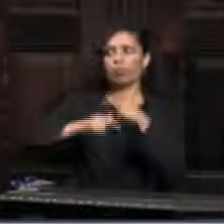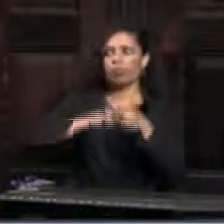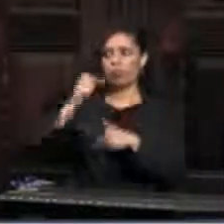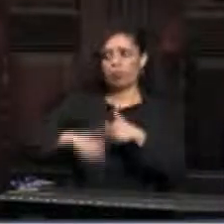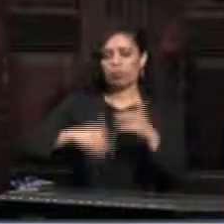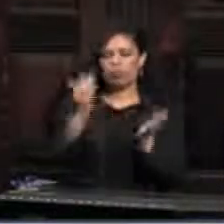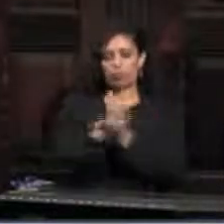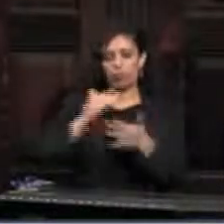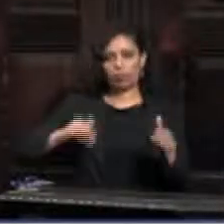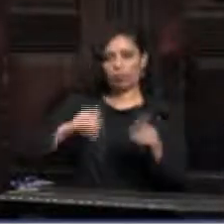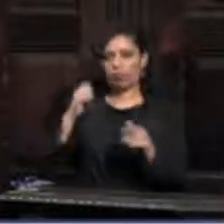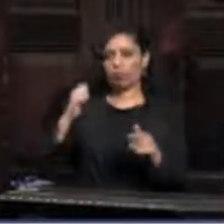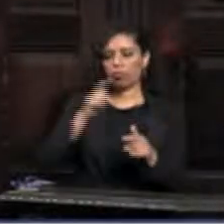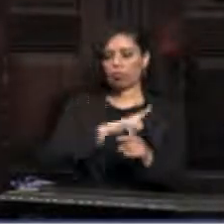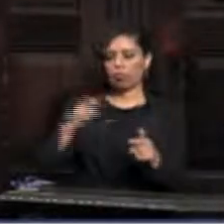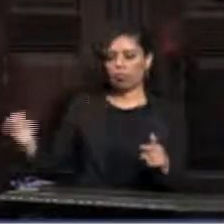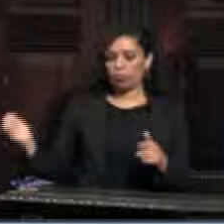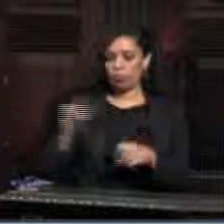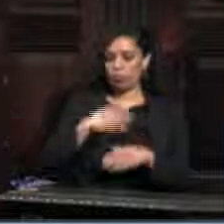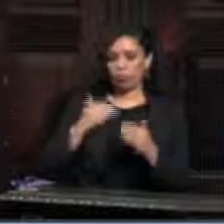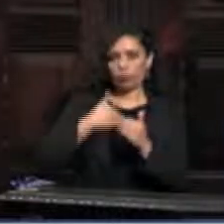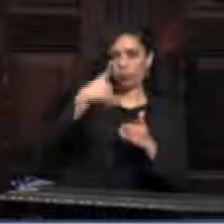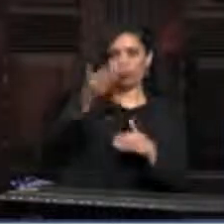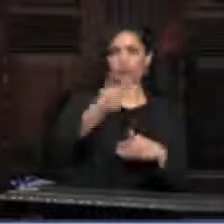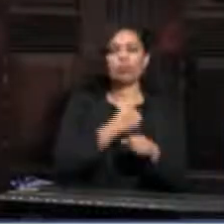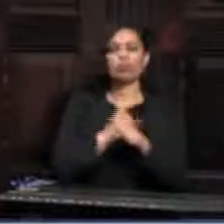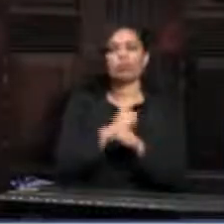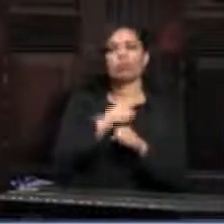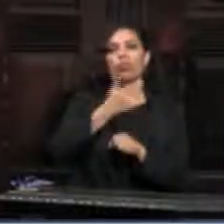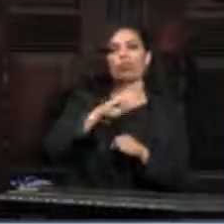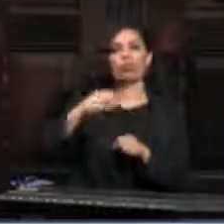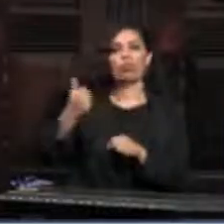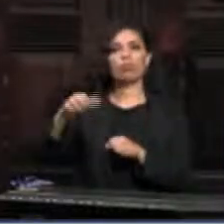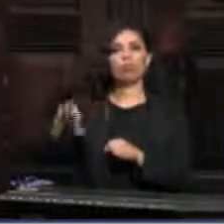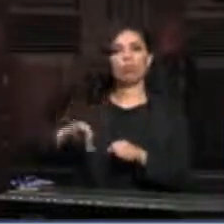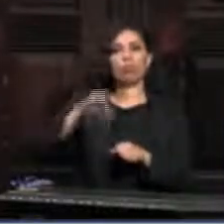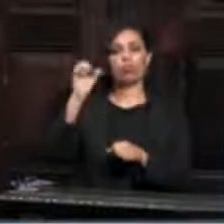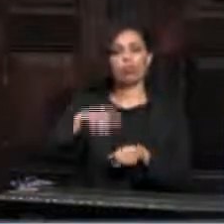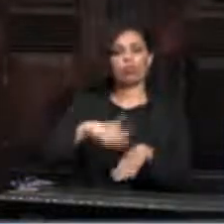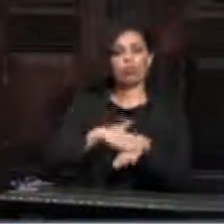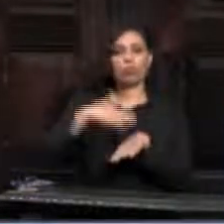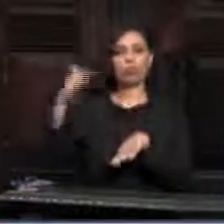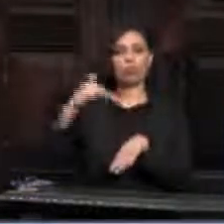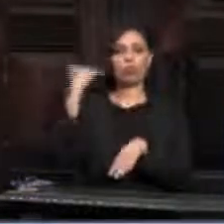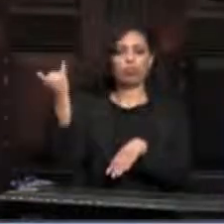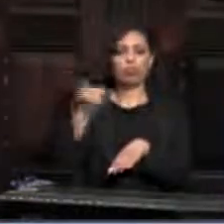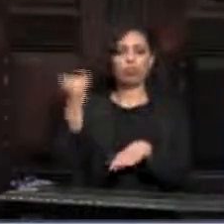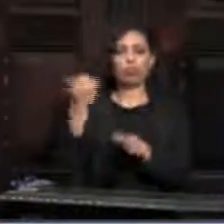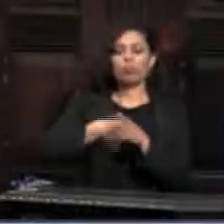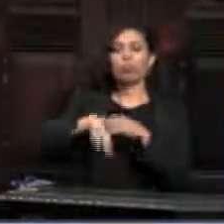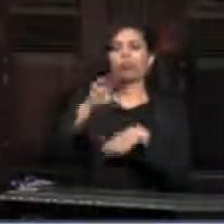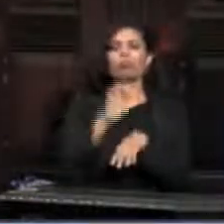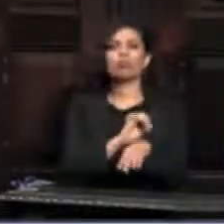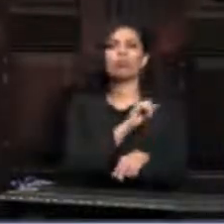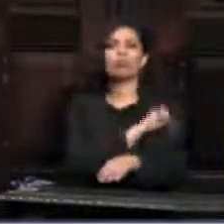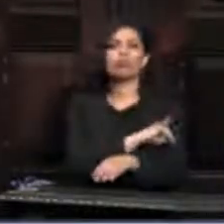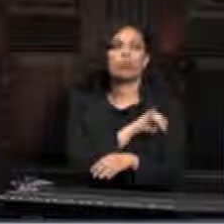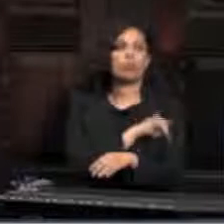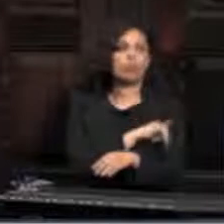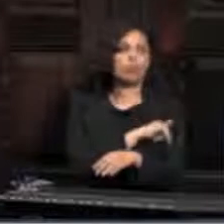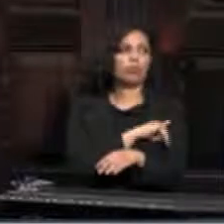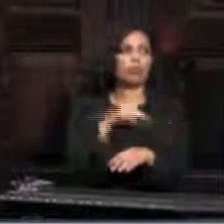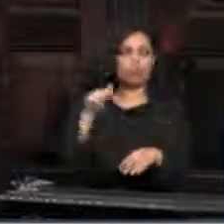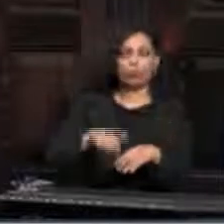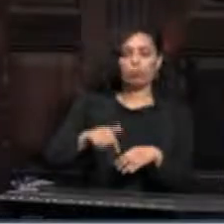próximo governo agora em janeiro de 2019 e seria muito salutar que o Estado do Rio de Janeiro tivesse